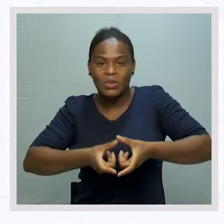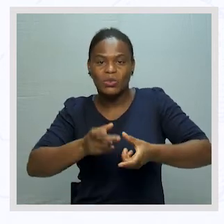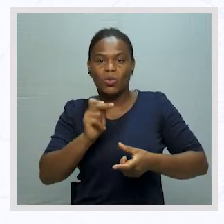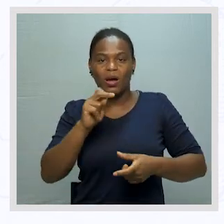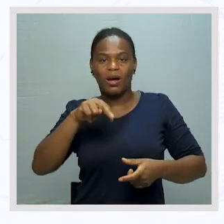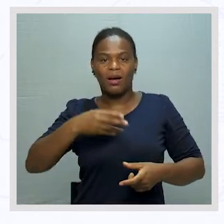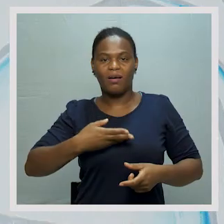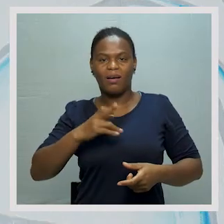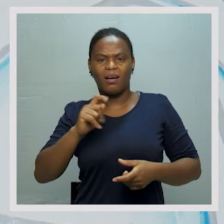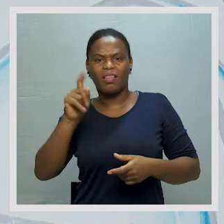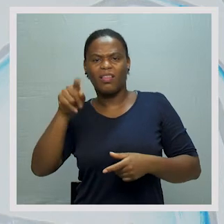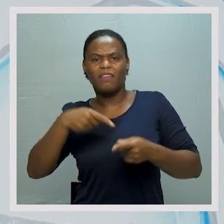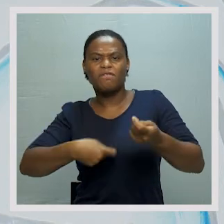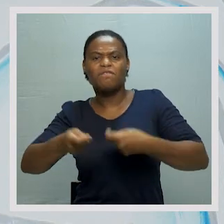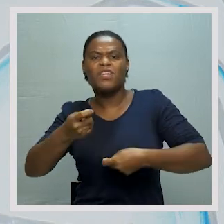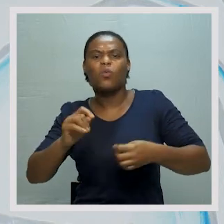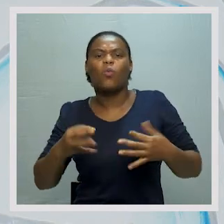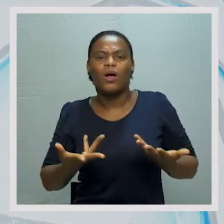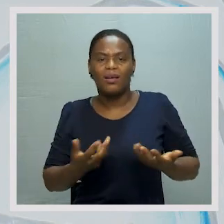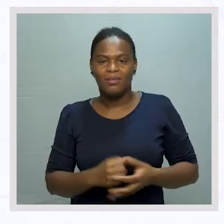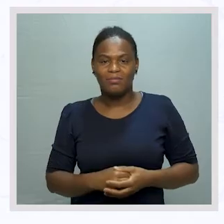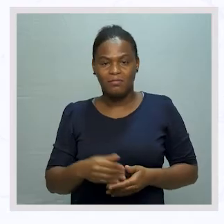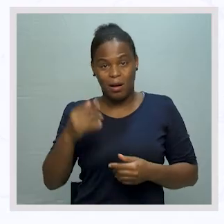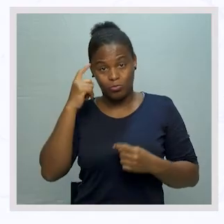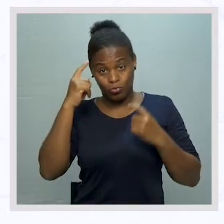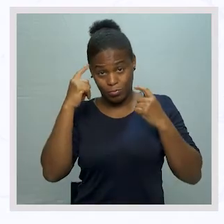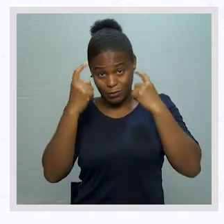André vendeu? Vamos pensar juntos?